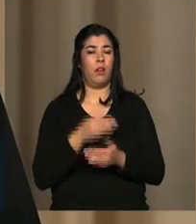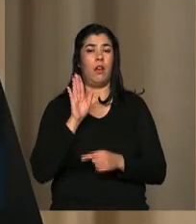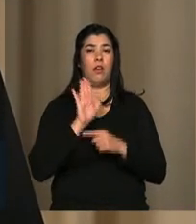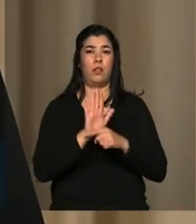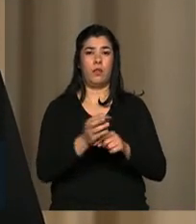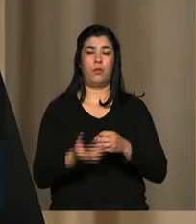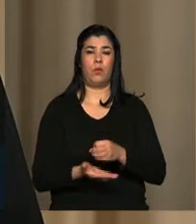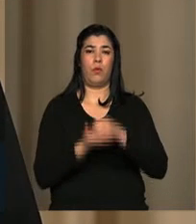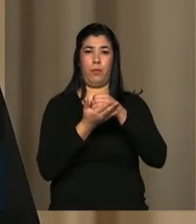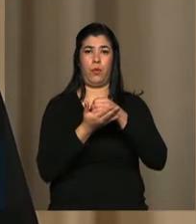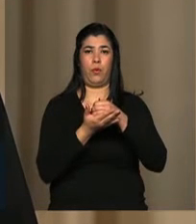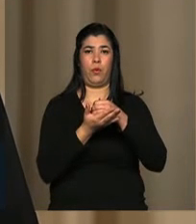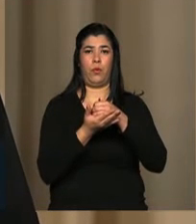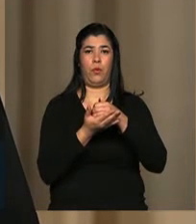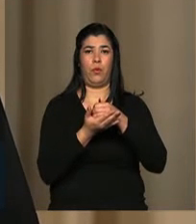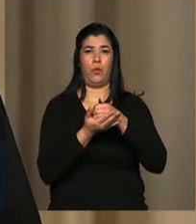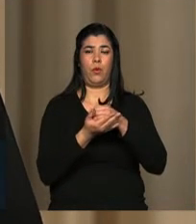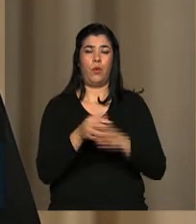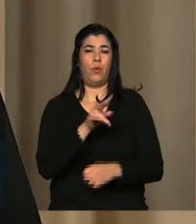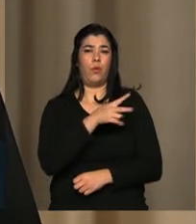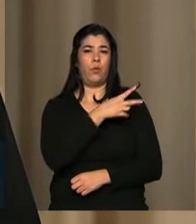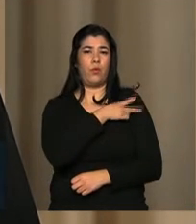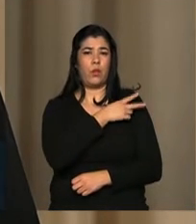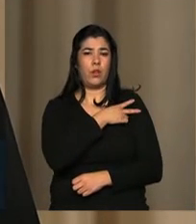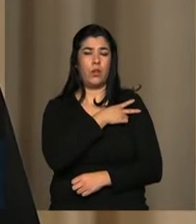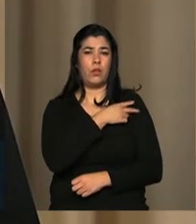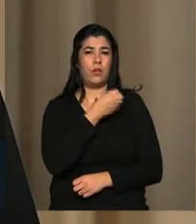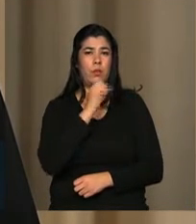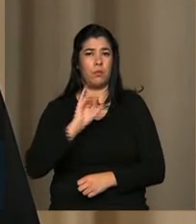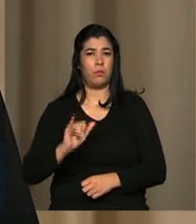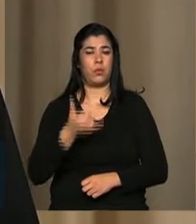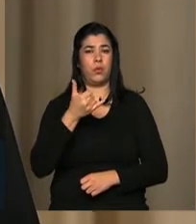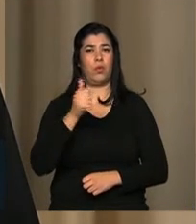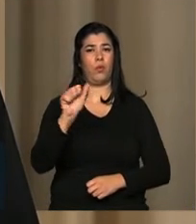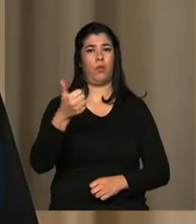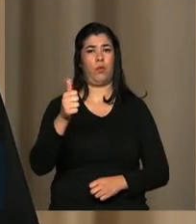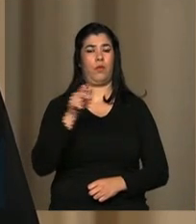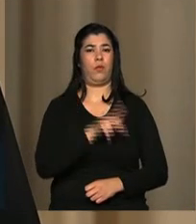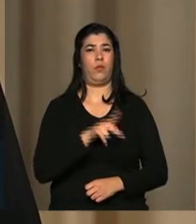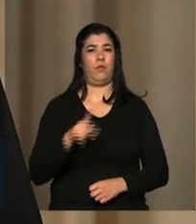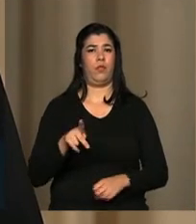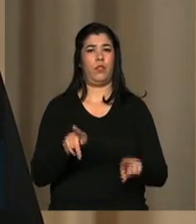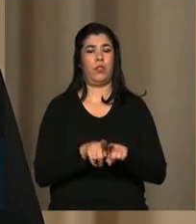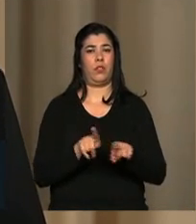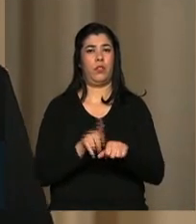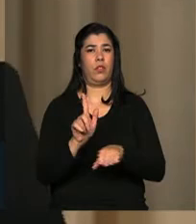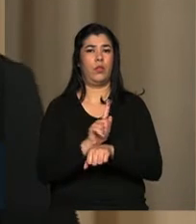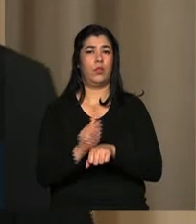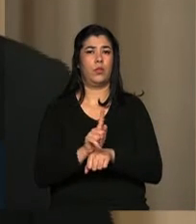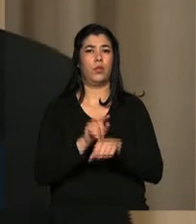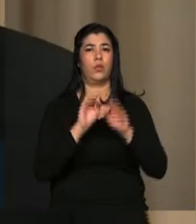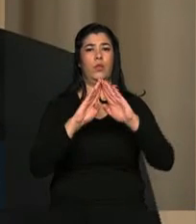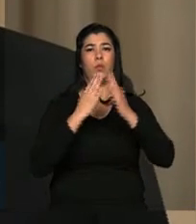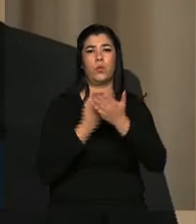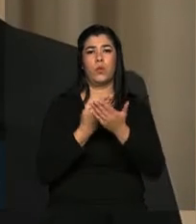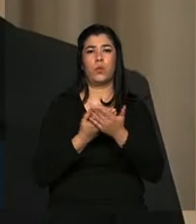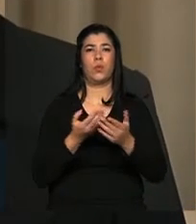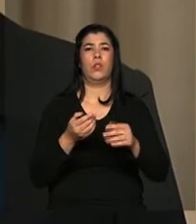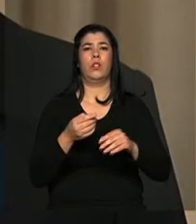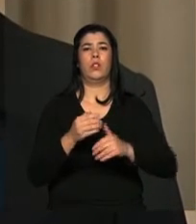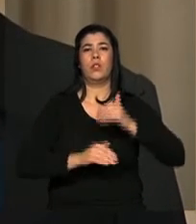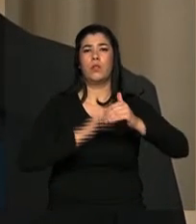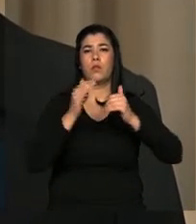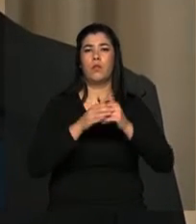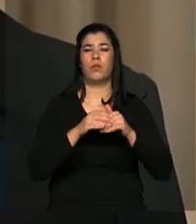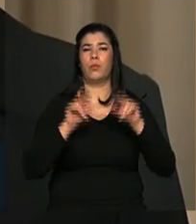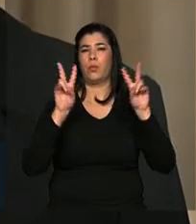básico e técnico oportunidades de qualificação de docentes, gestão de escolas e desenvolvimento de conteúdos